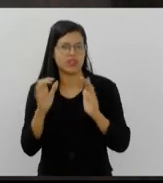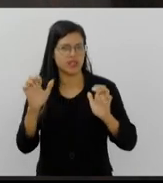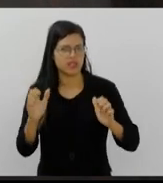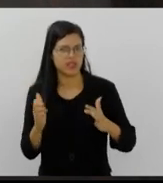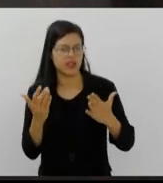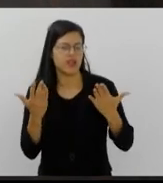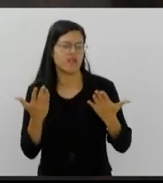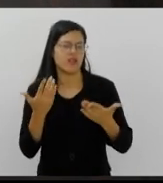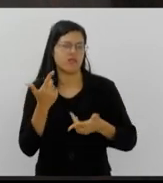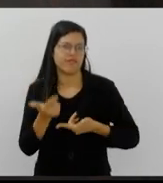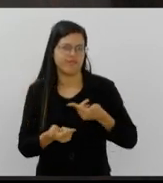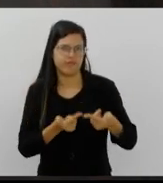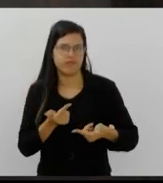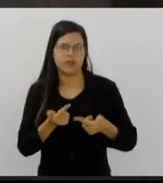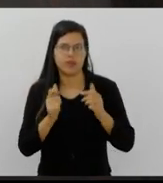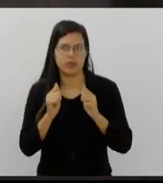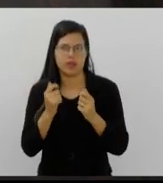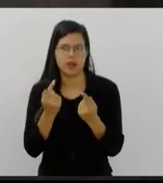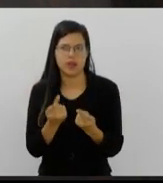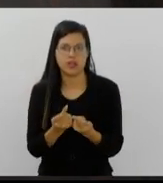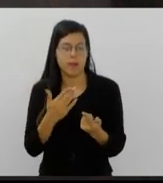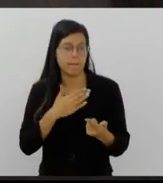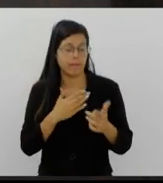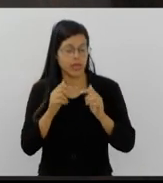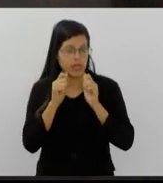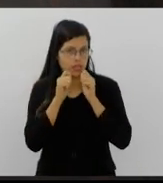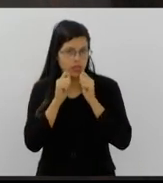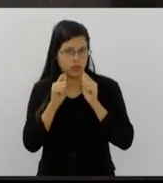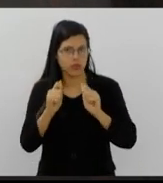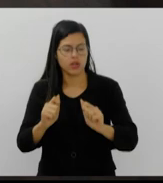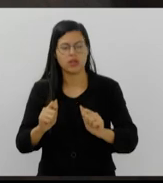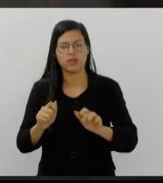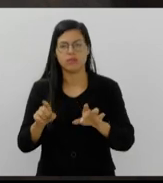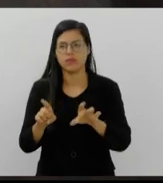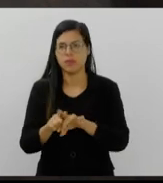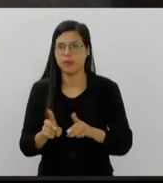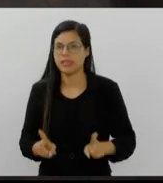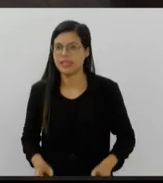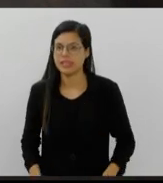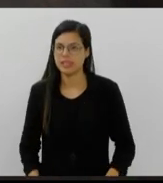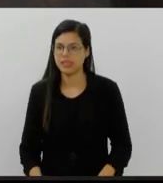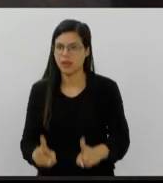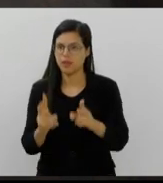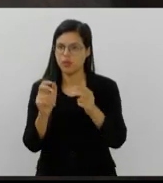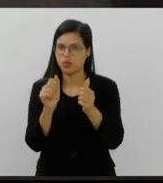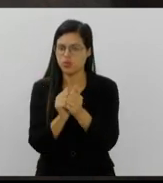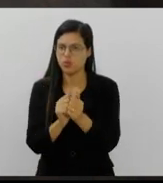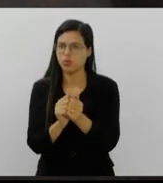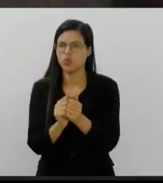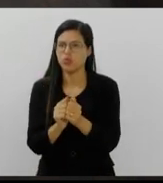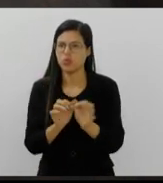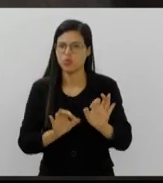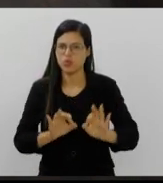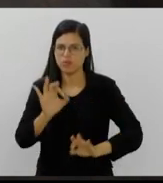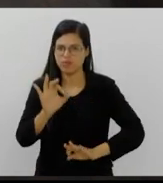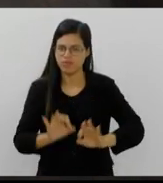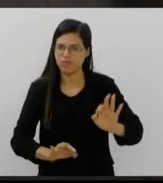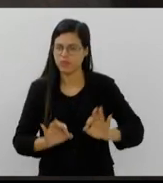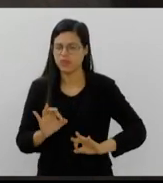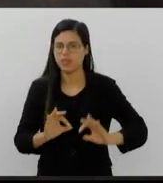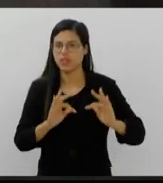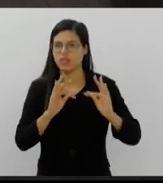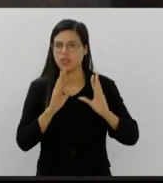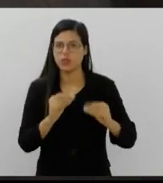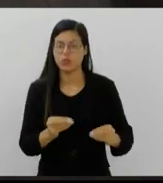Casa Legislativa. A minha assessoria, que sempre também, junto com o cerimonial, organiza tudo.